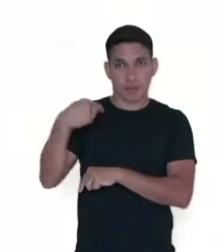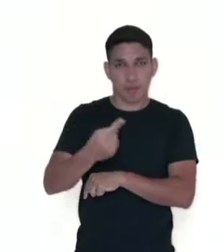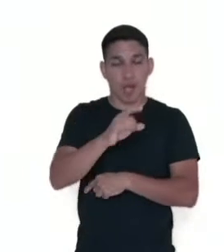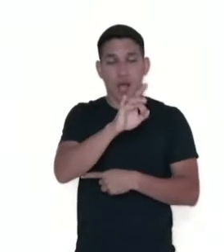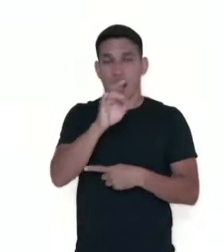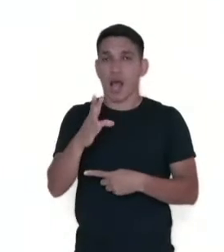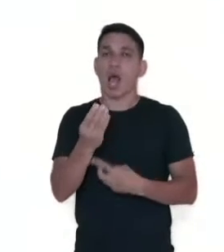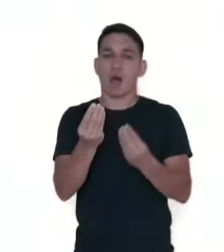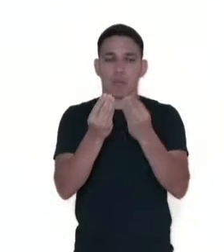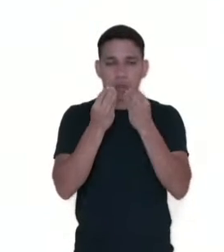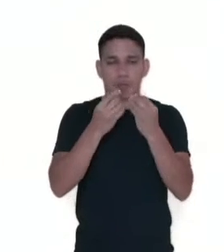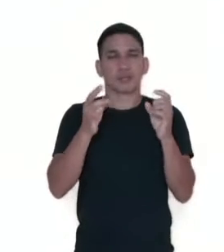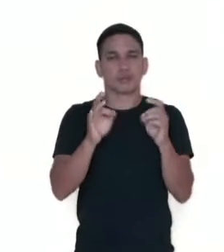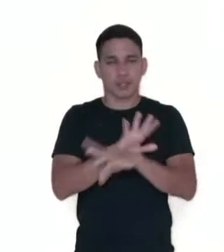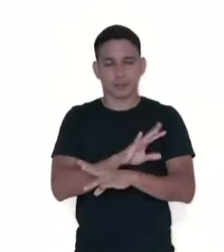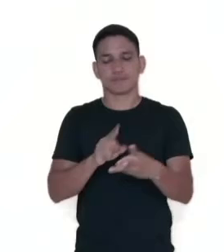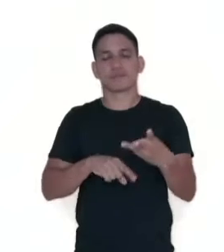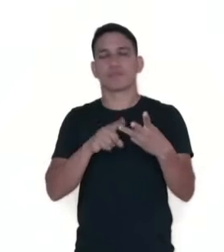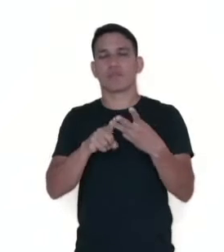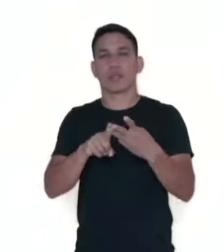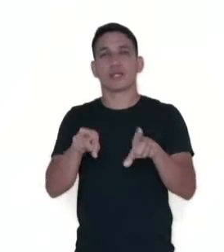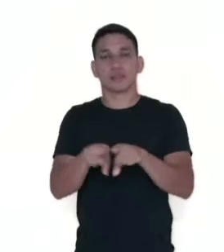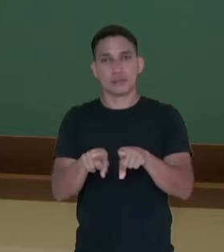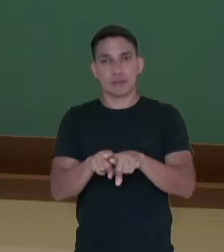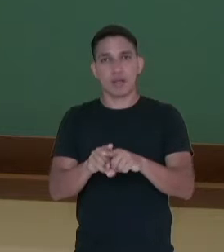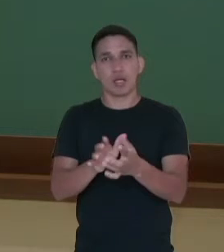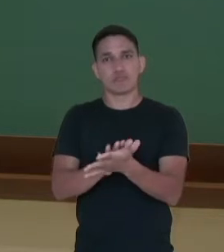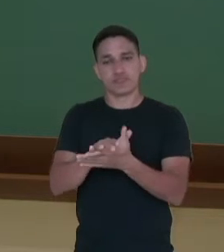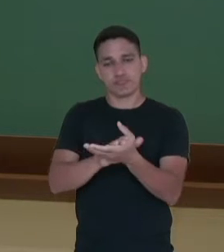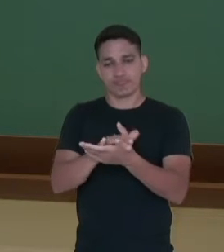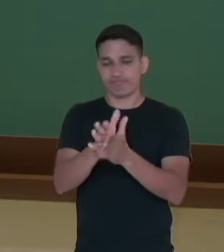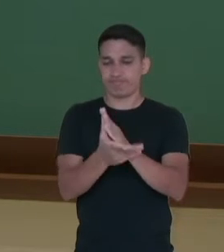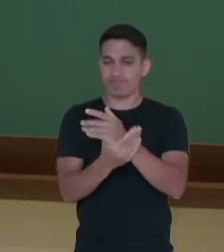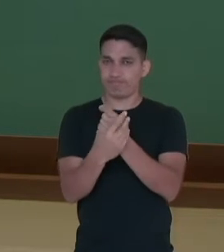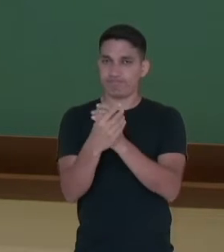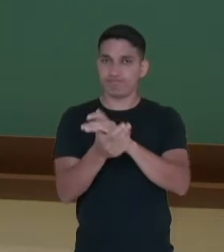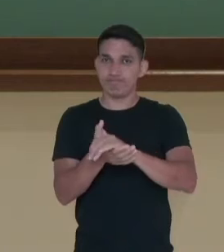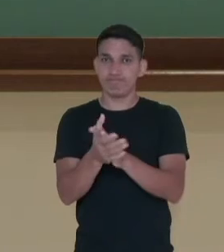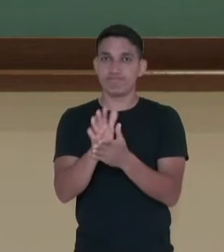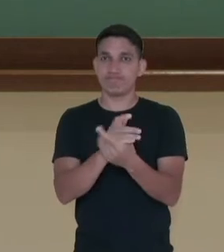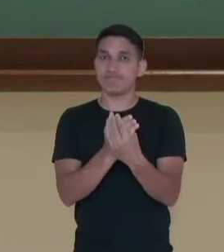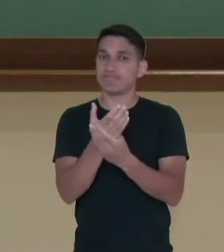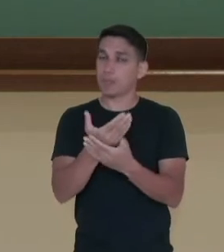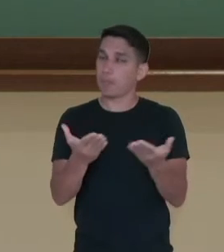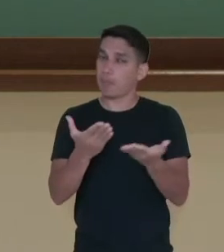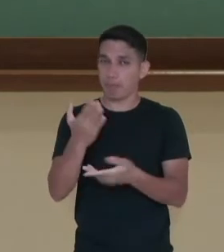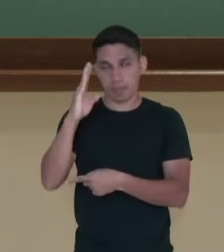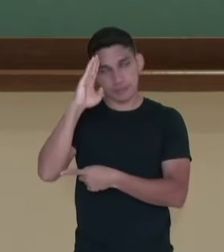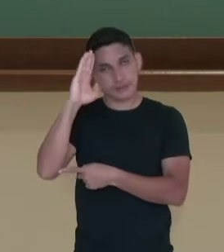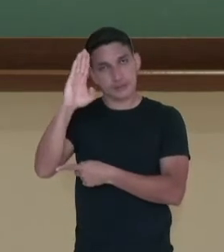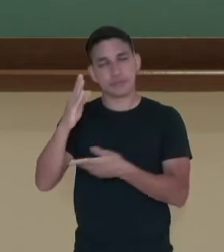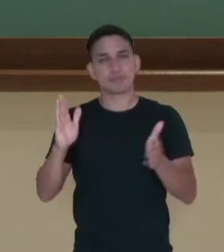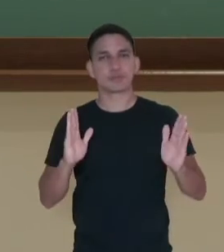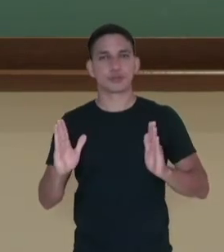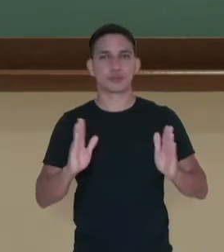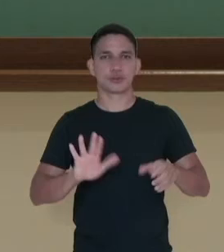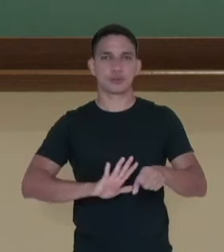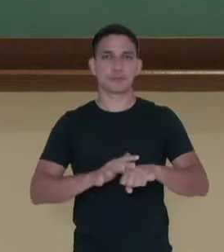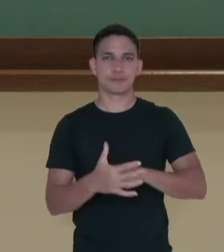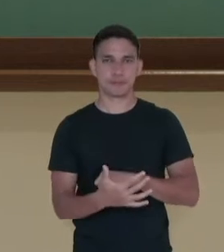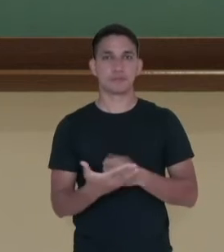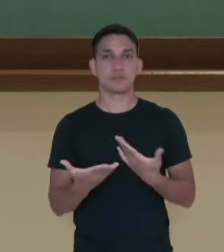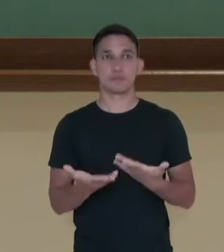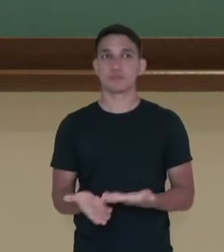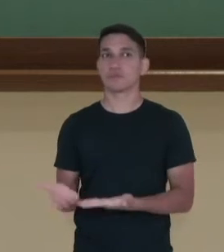cada comida. Lavar-se as mãos, ou seja, lavar as mãos, principalmente em época de pandemia, né?